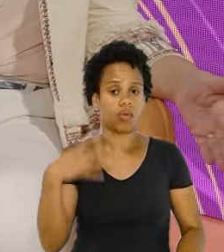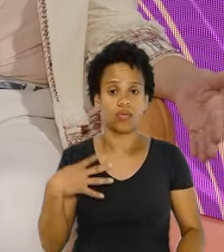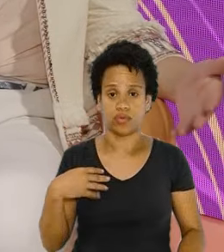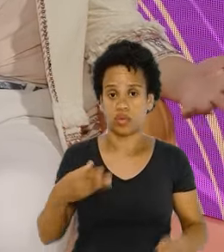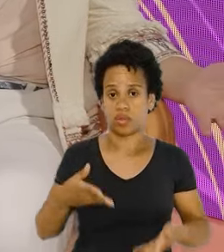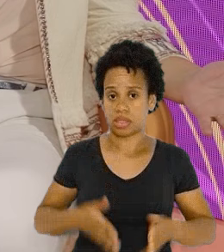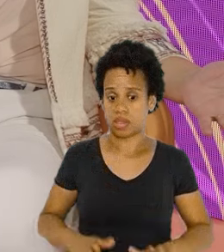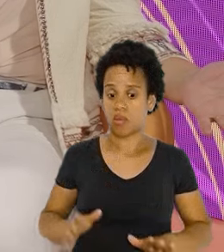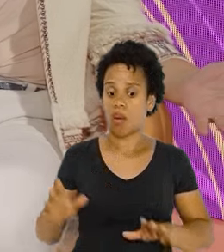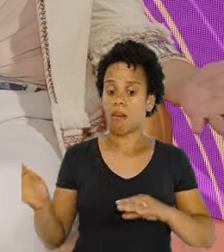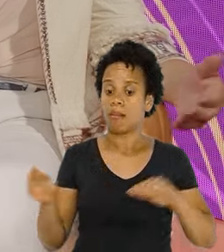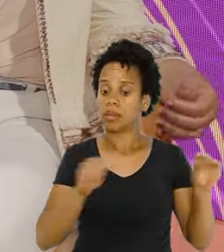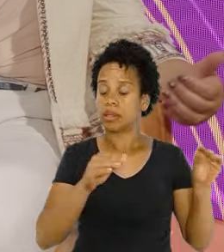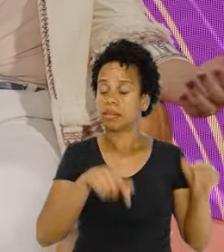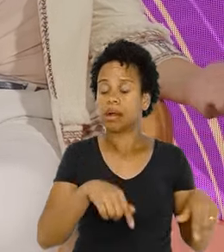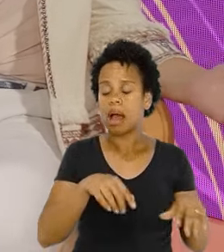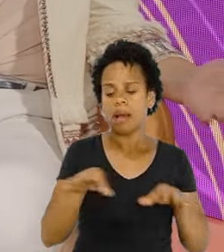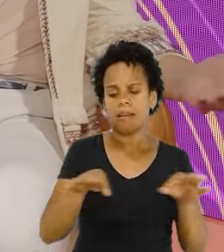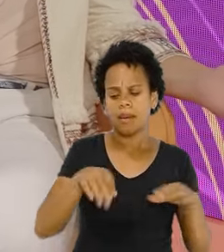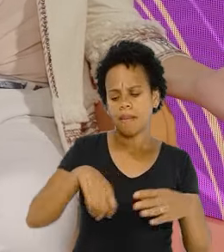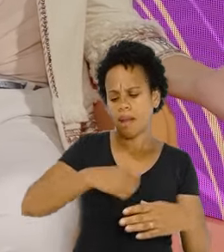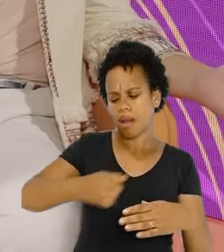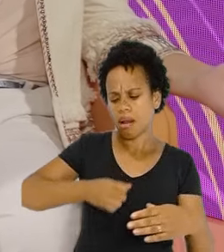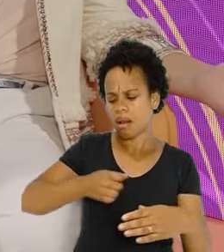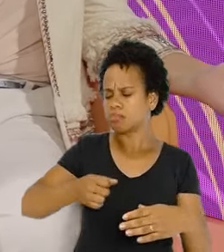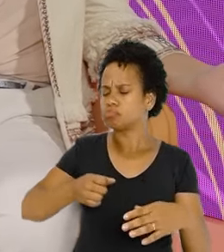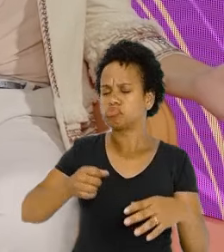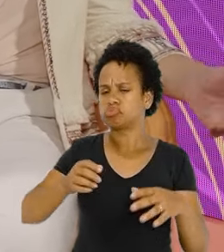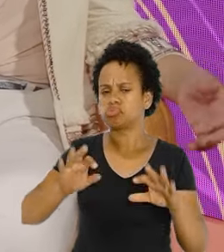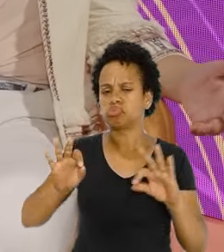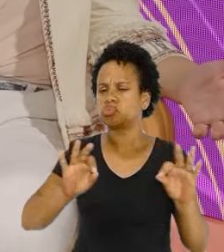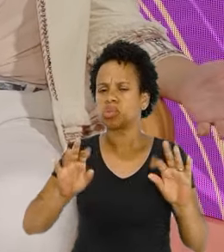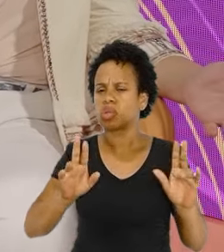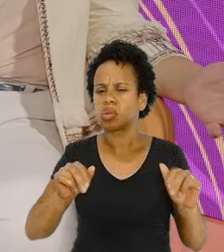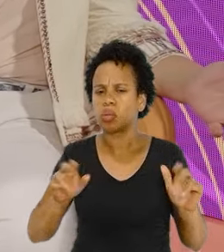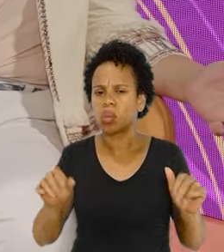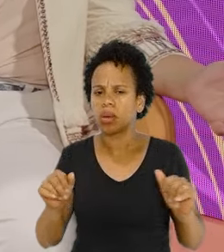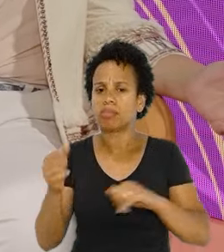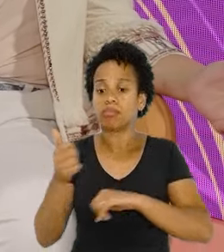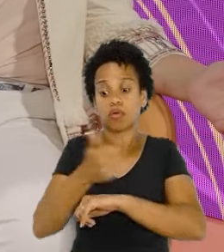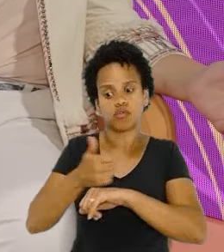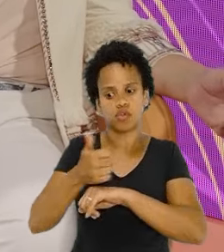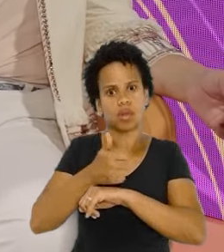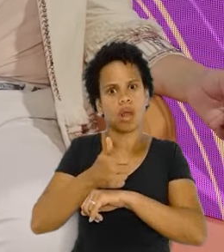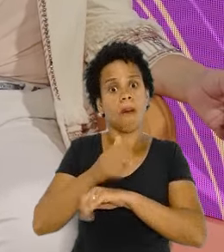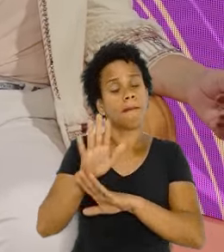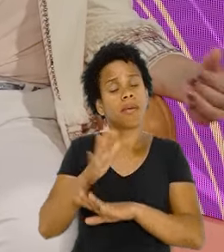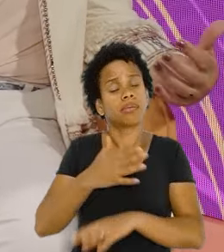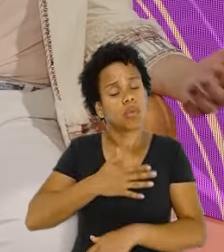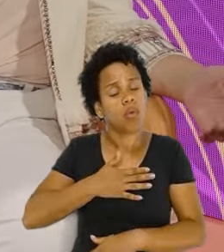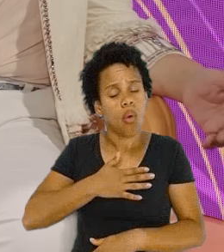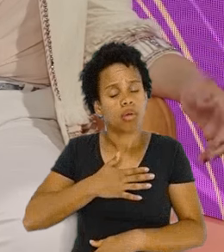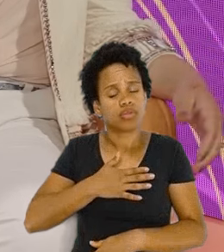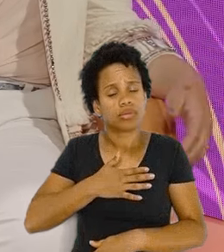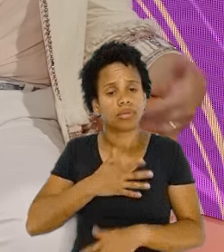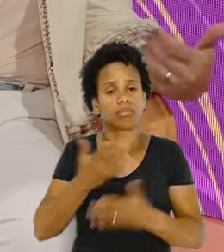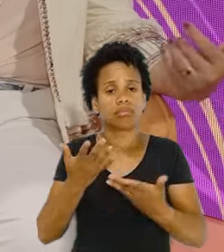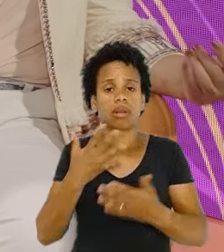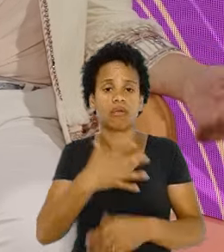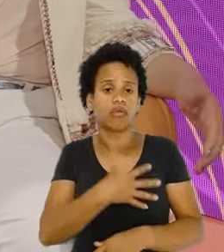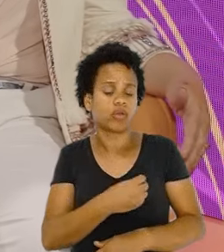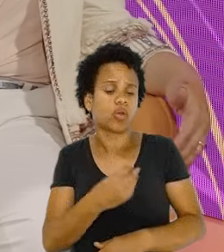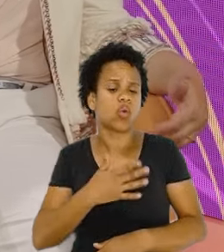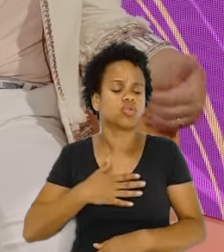filhos nunca mais cozinhei assim profissionalmente eu nunca cozinhei mas eu falei é o que eu gosto de fazer né e meus filhos sempre